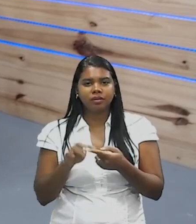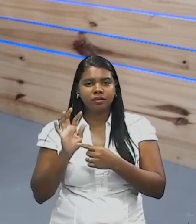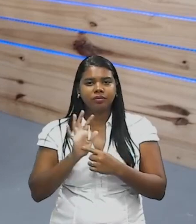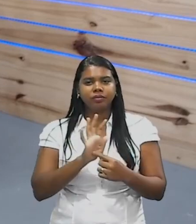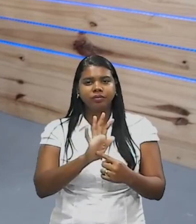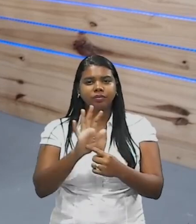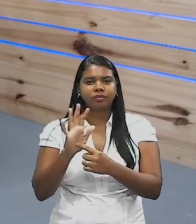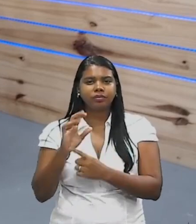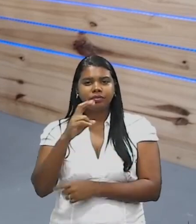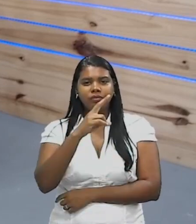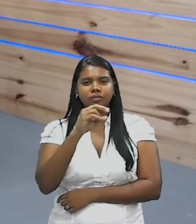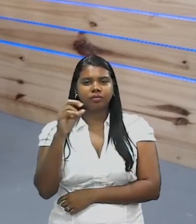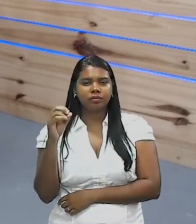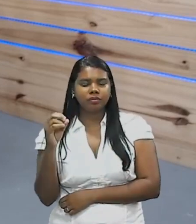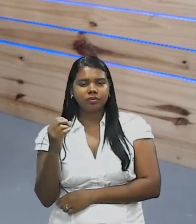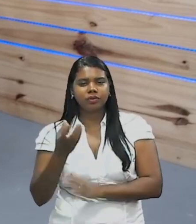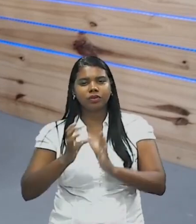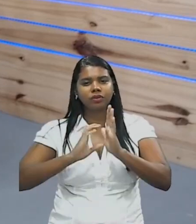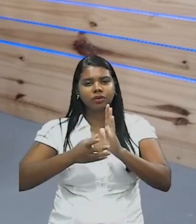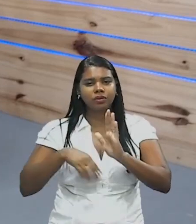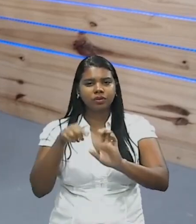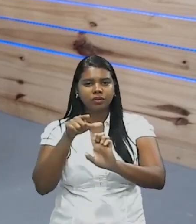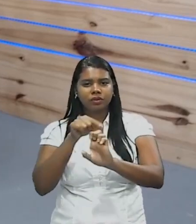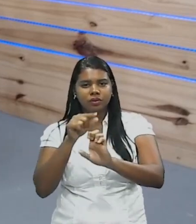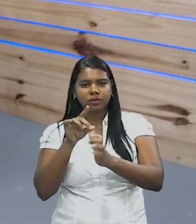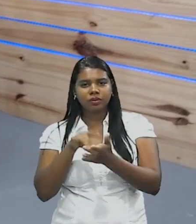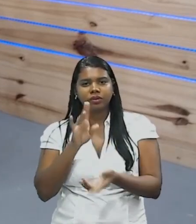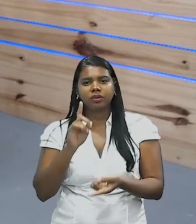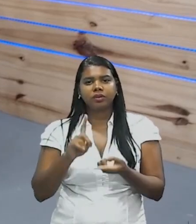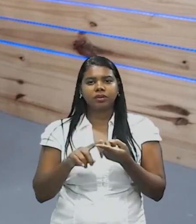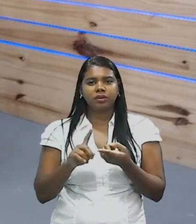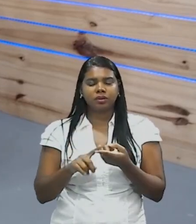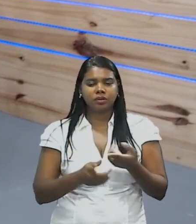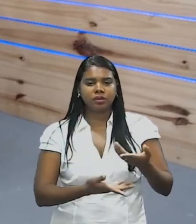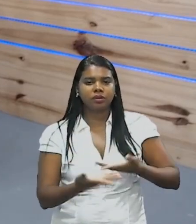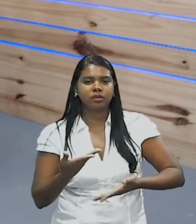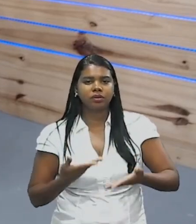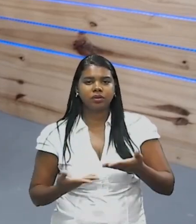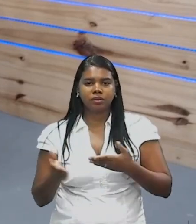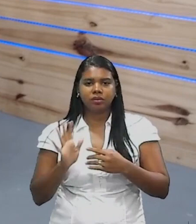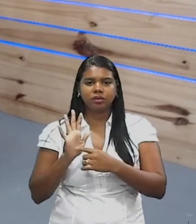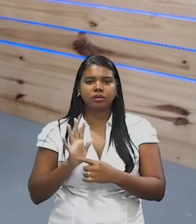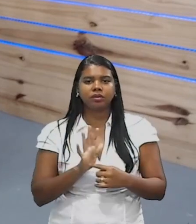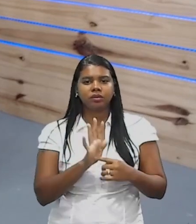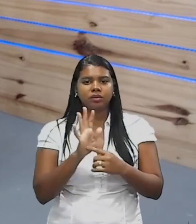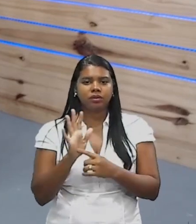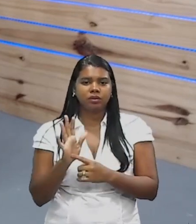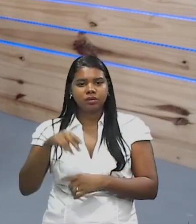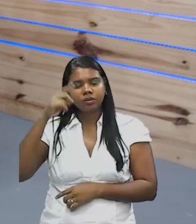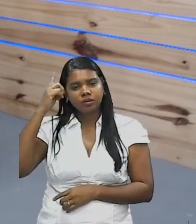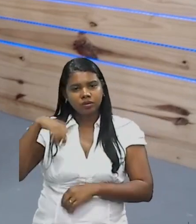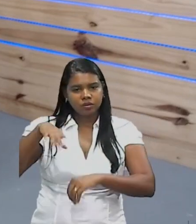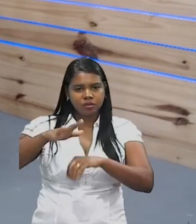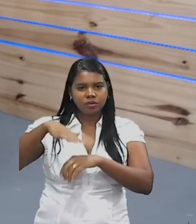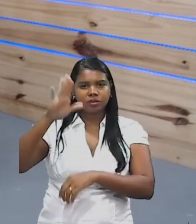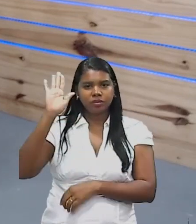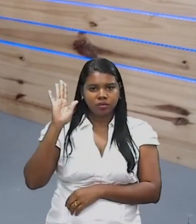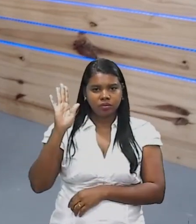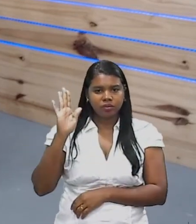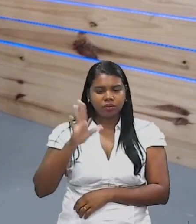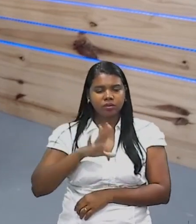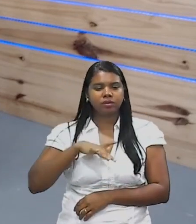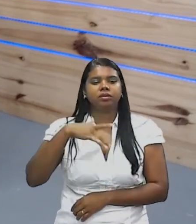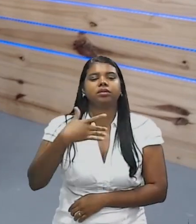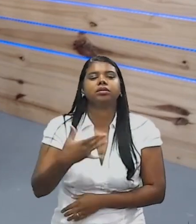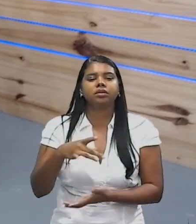500 funcionários, 600 funcionários. Então, o processo de auditoria externa vai demandar mais tempo, vai demandar mais esforço.